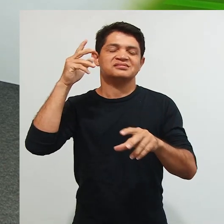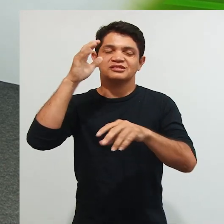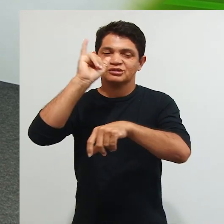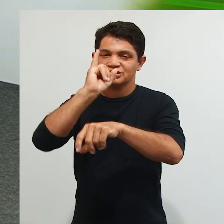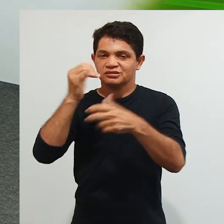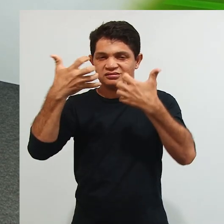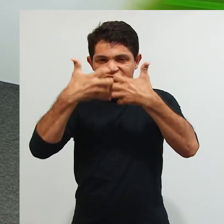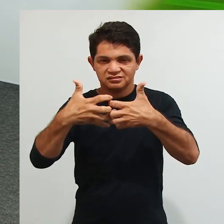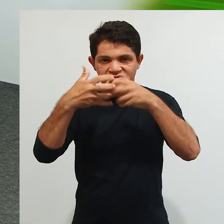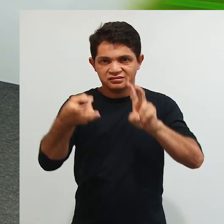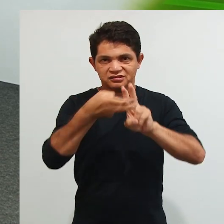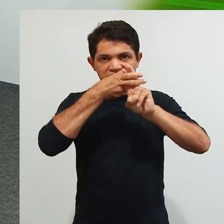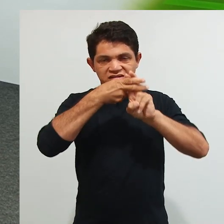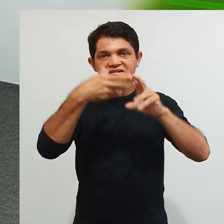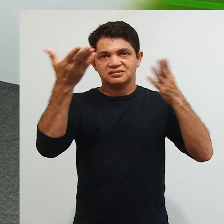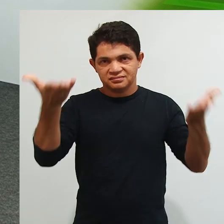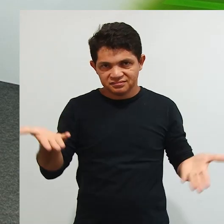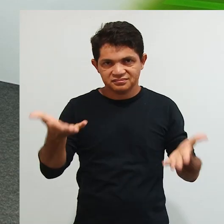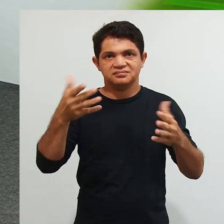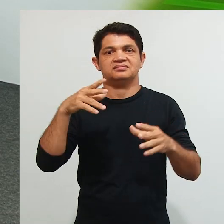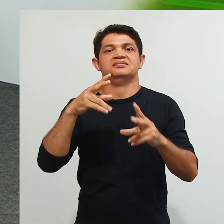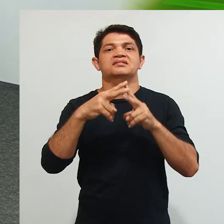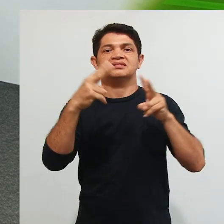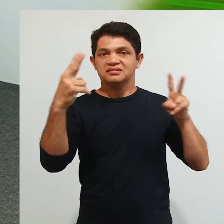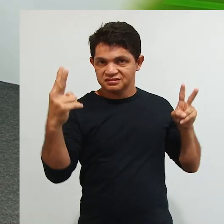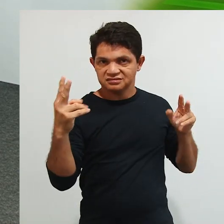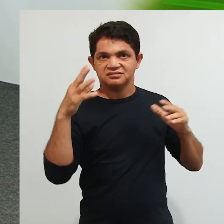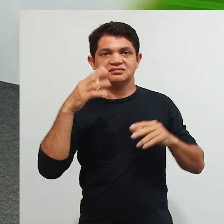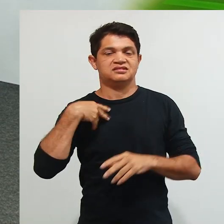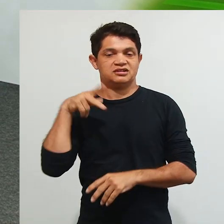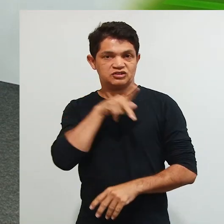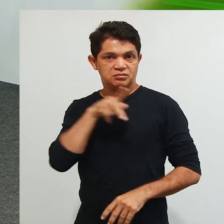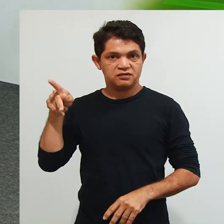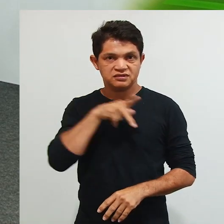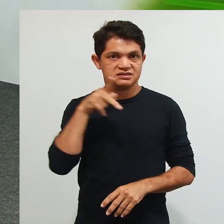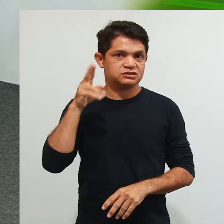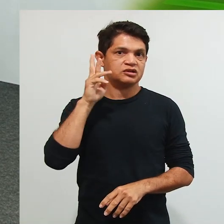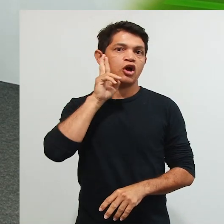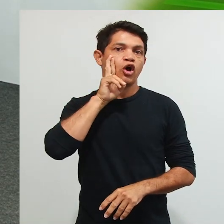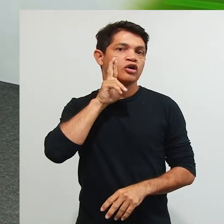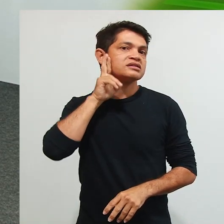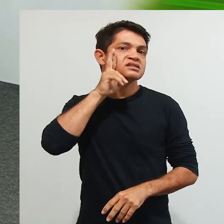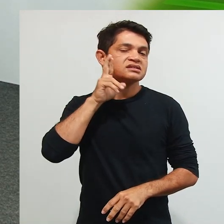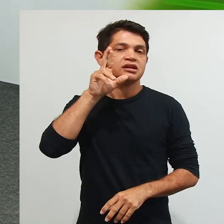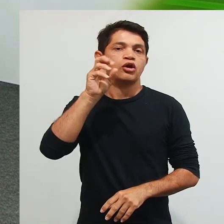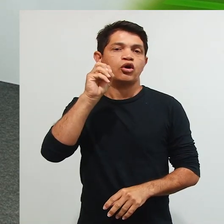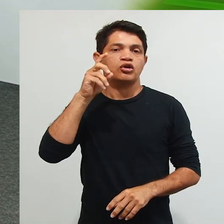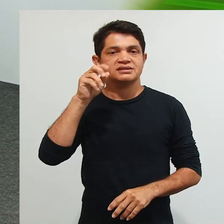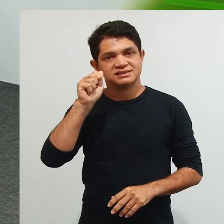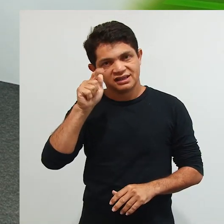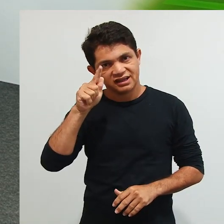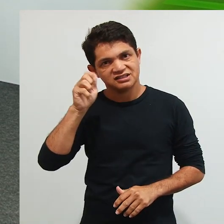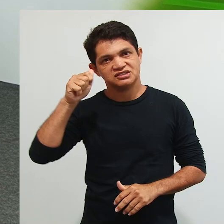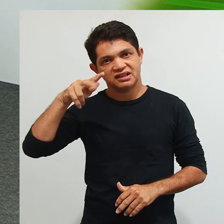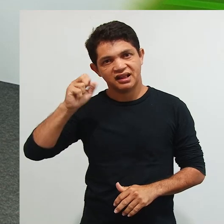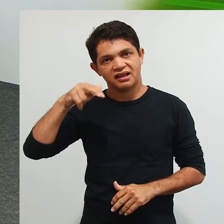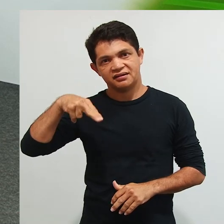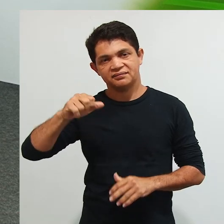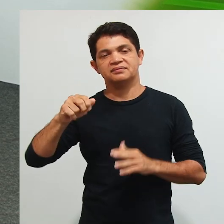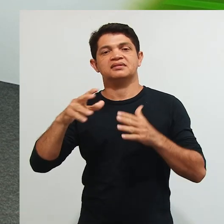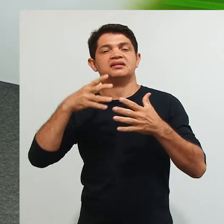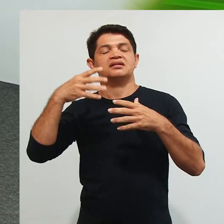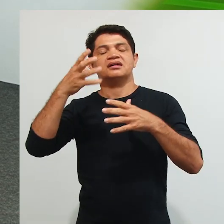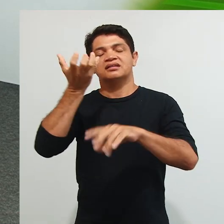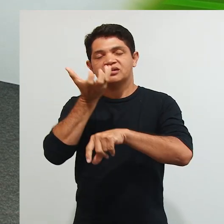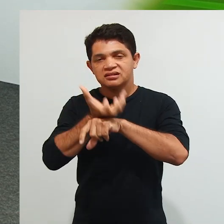Rondônia, Campus Porto Velho, Zona Norte. Eu sou a professora Rosângela e estarei trabalhando com vocês hoje na disciplina